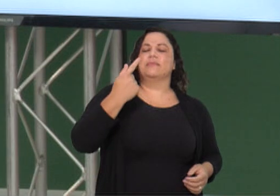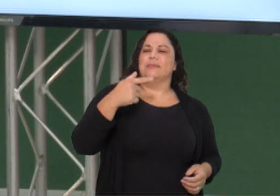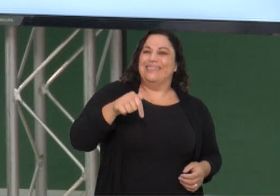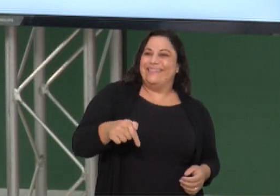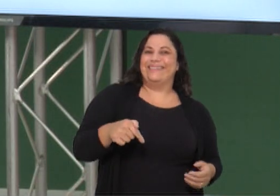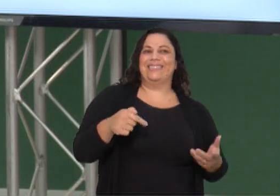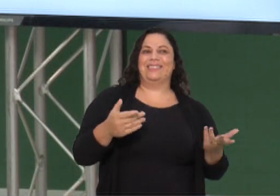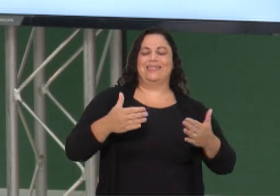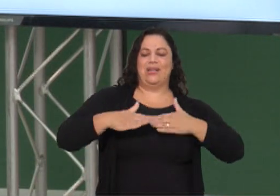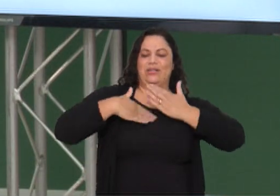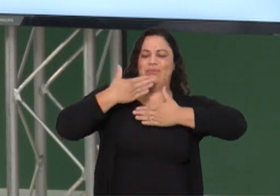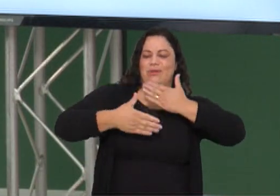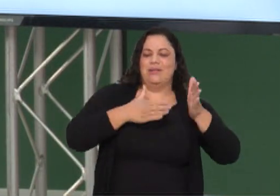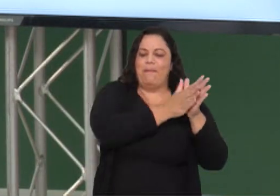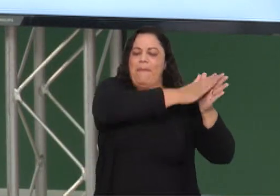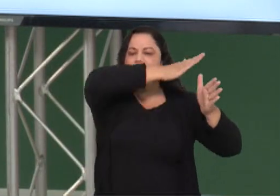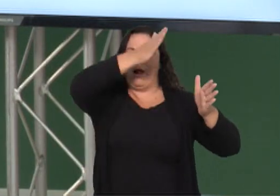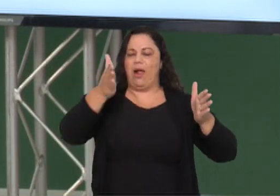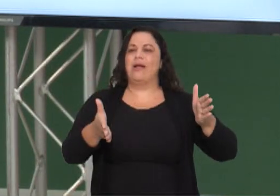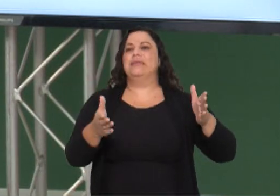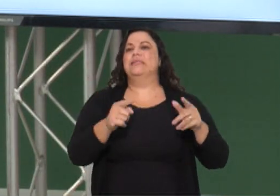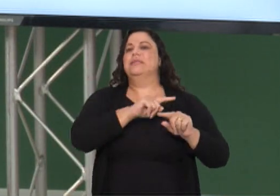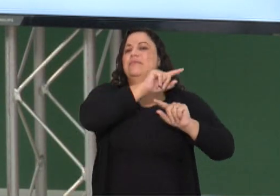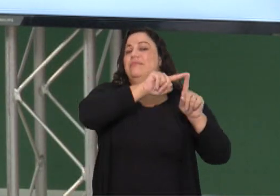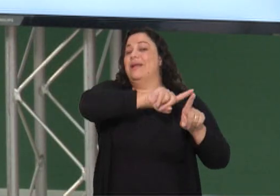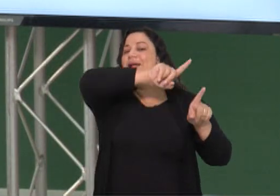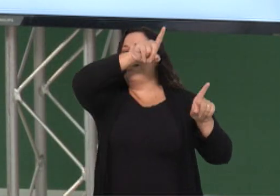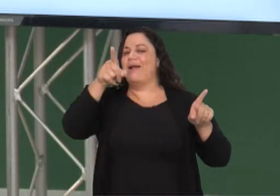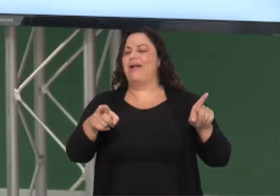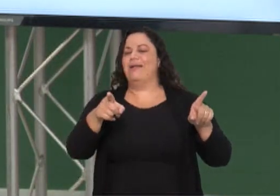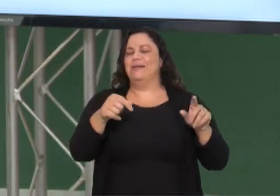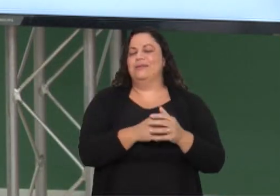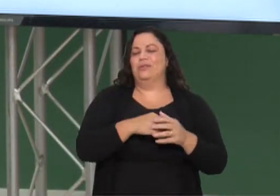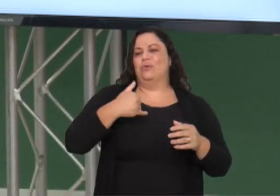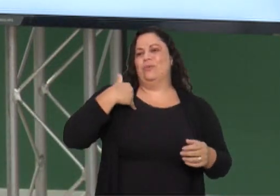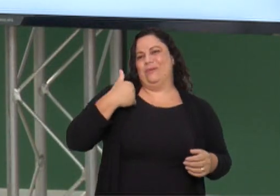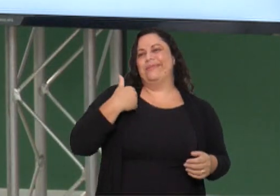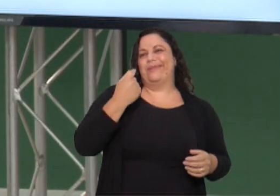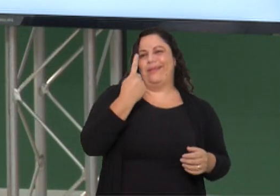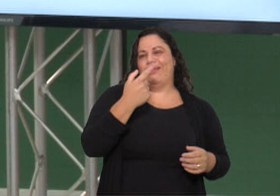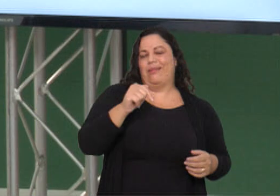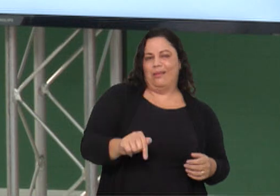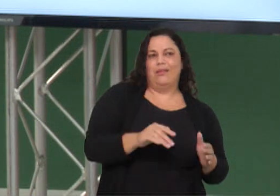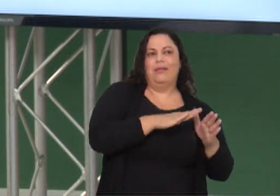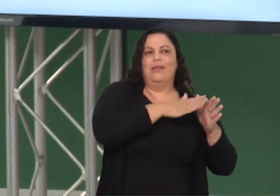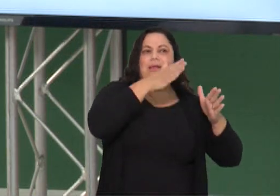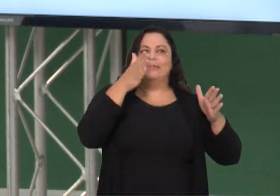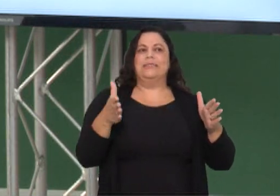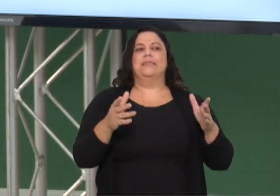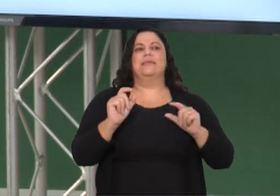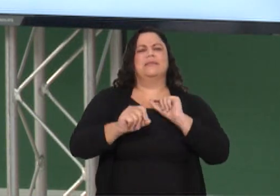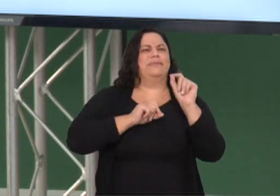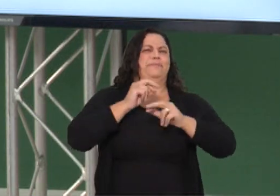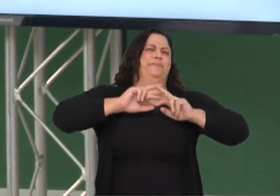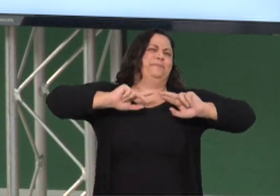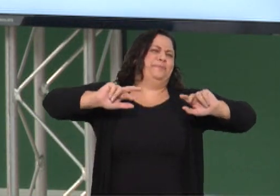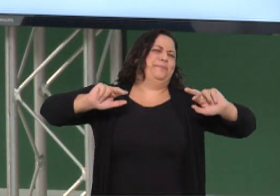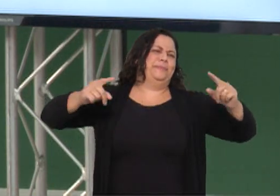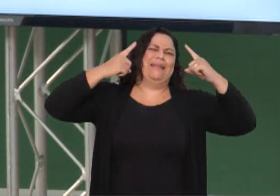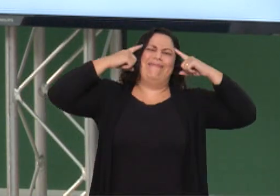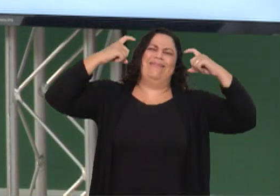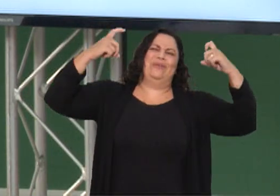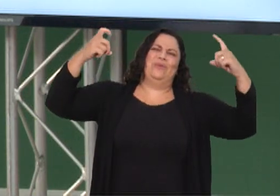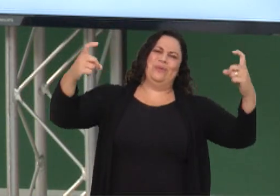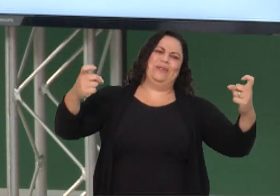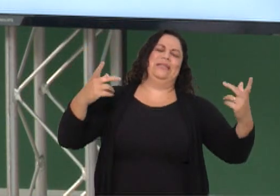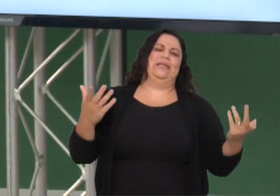de passagem para ele tornar-se um guerreiro, e esse ritual de passagem, nas versões cinematográficas, são diversas. O que nós sabemos